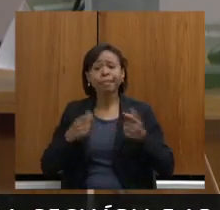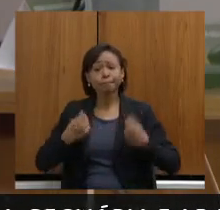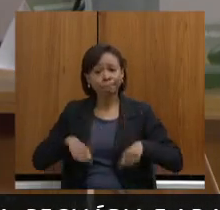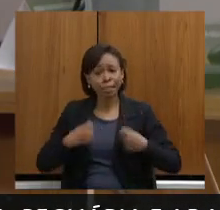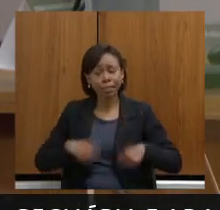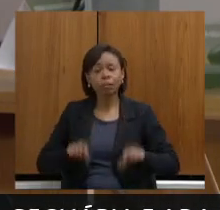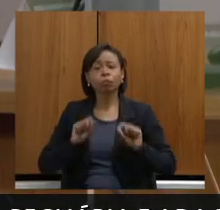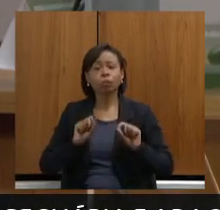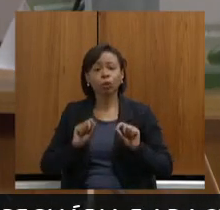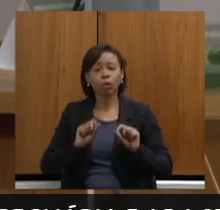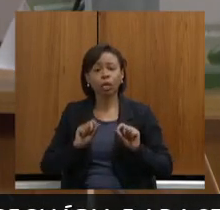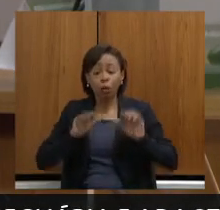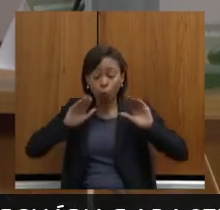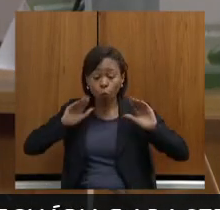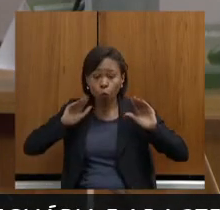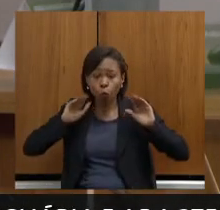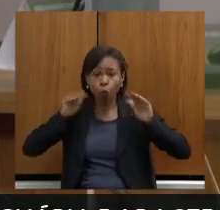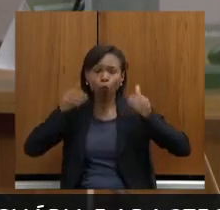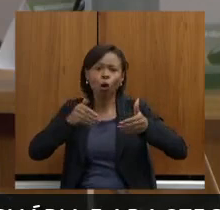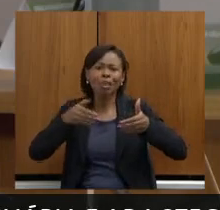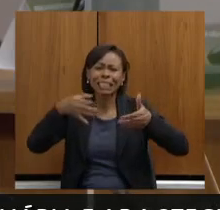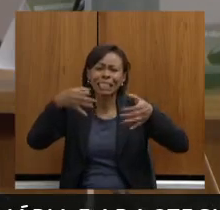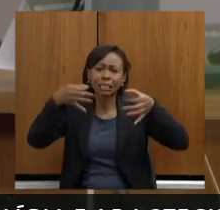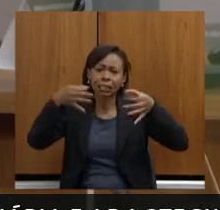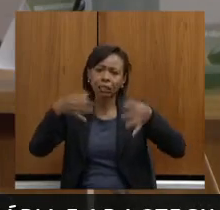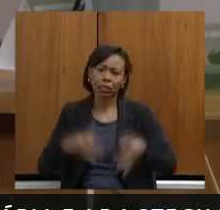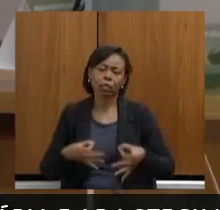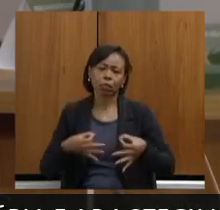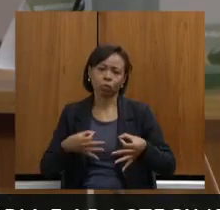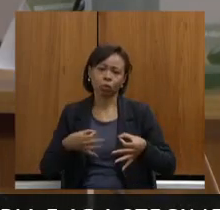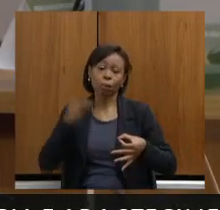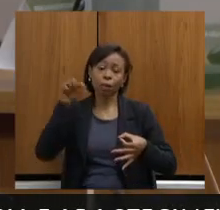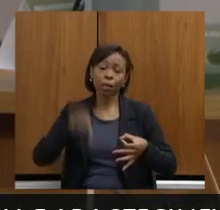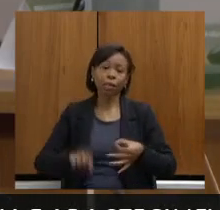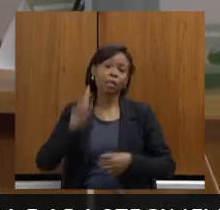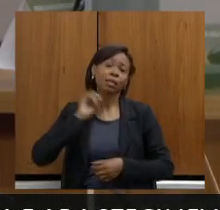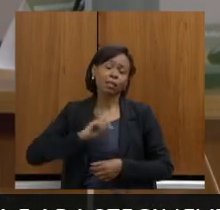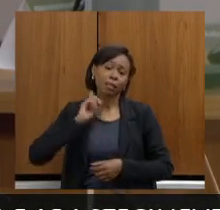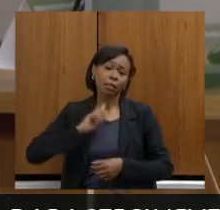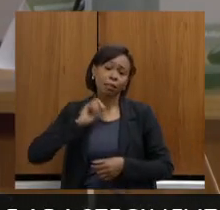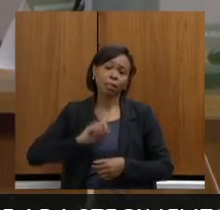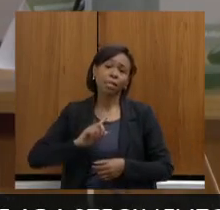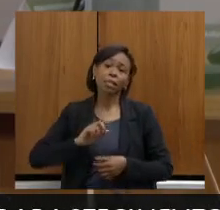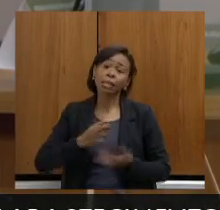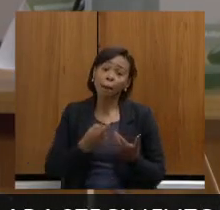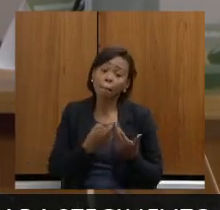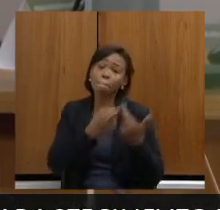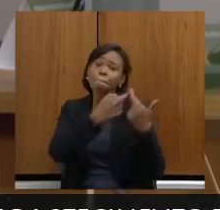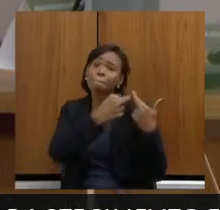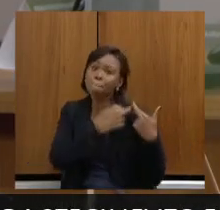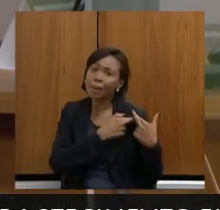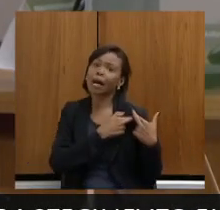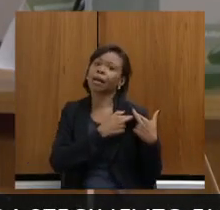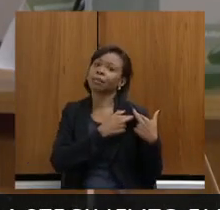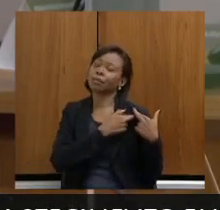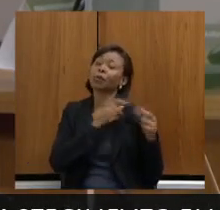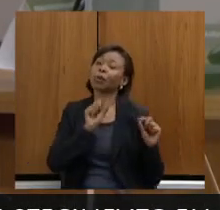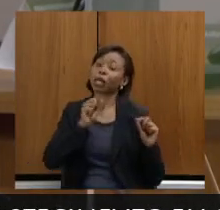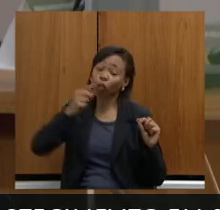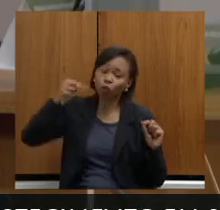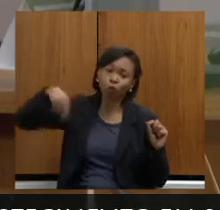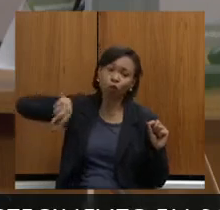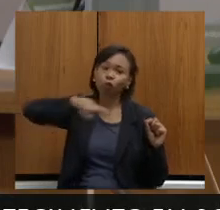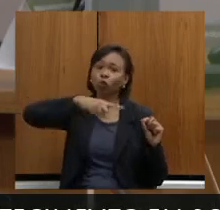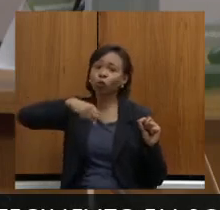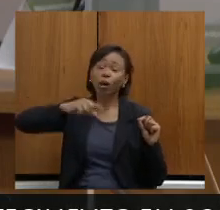tenha um foco secretária para que o nosso estado Assuma que nós somos a maior bacia produtora de